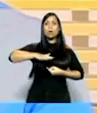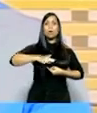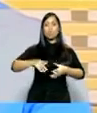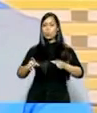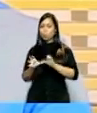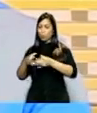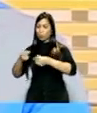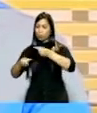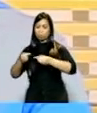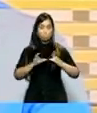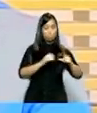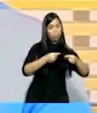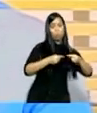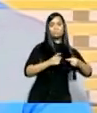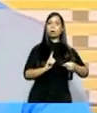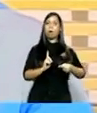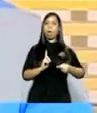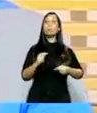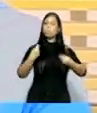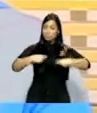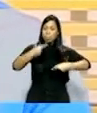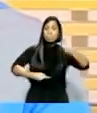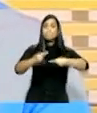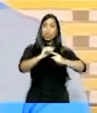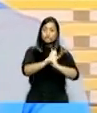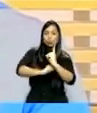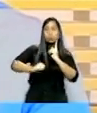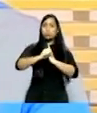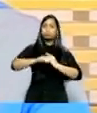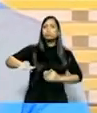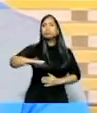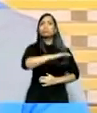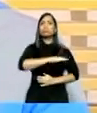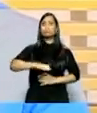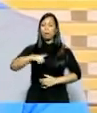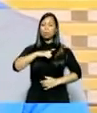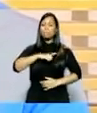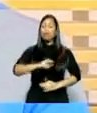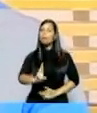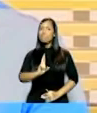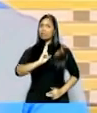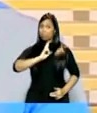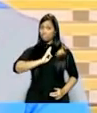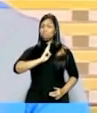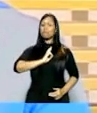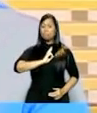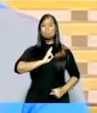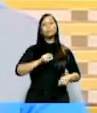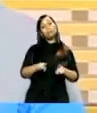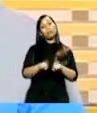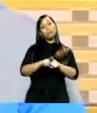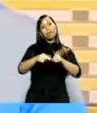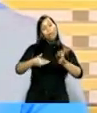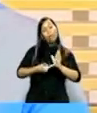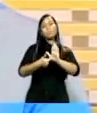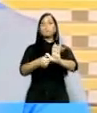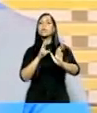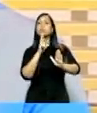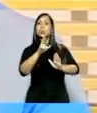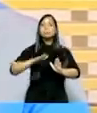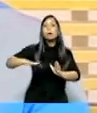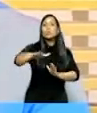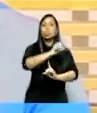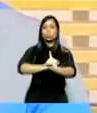partido. Não, eu tenho que me referir à política como campo de debate social, como campo, né, que produz soluções, né, e apresenta soluções para as